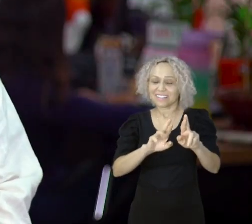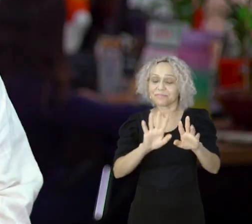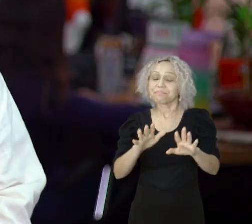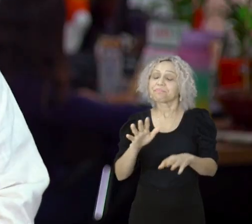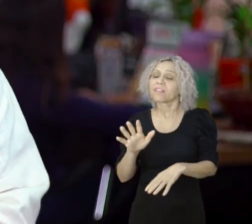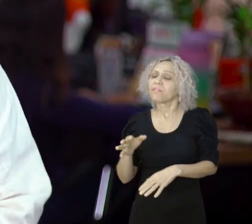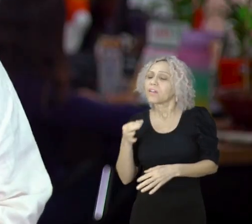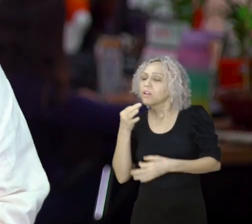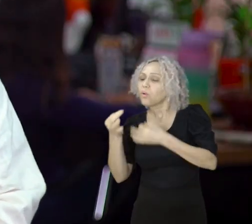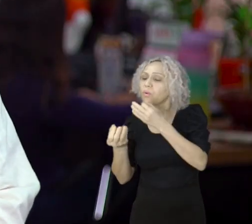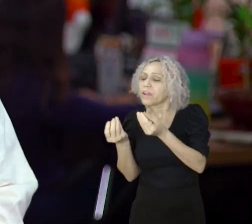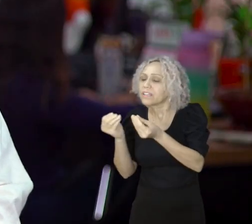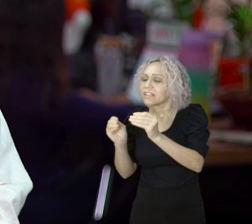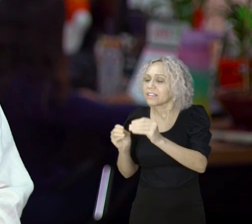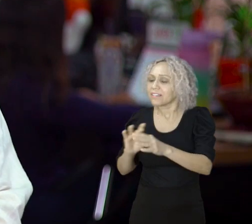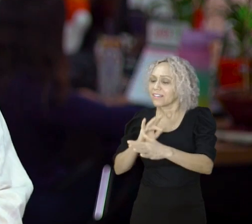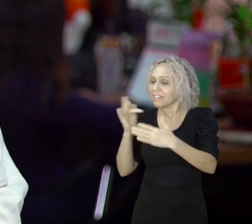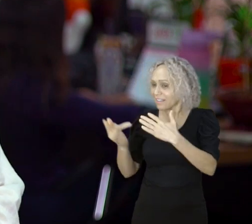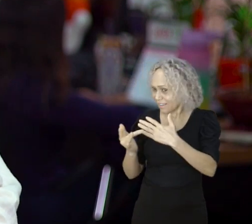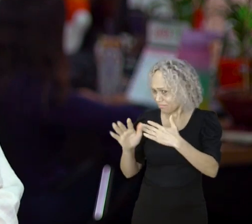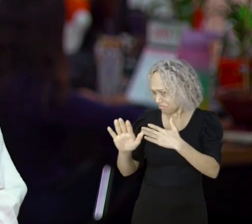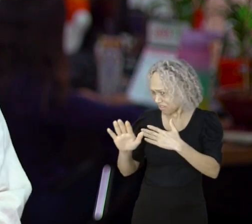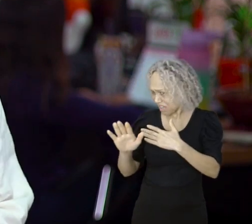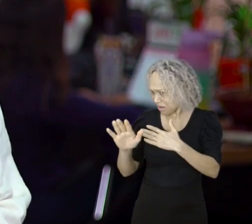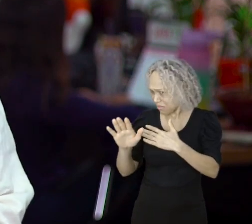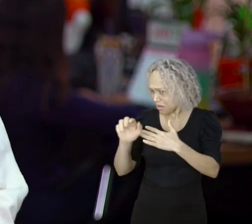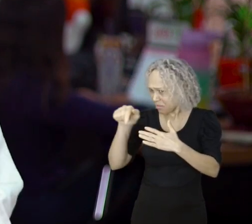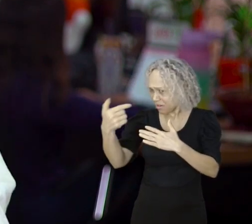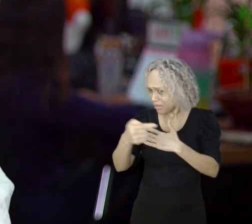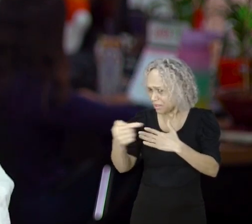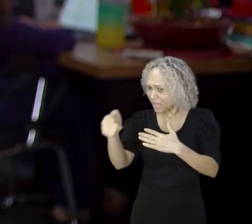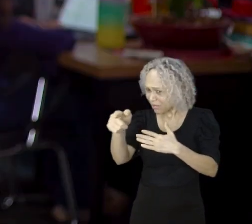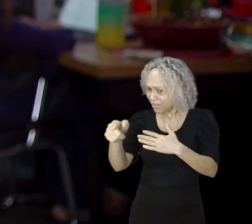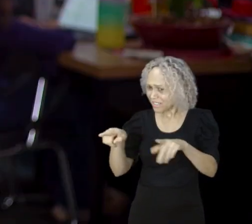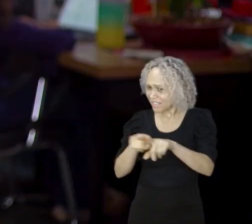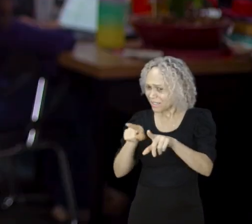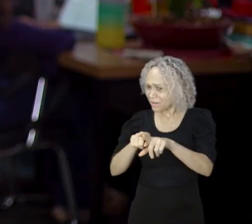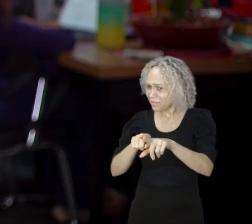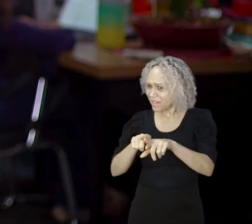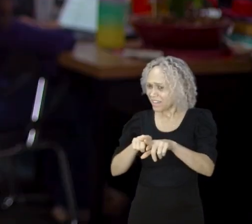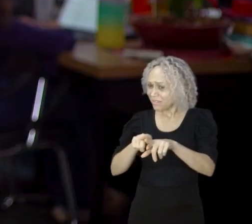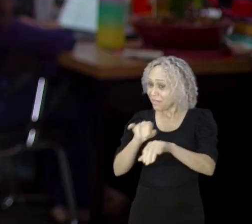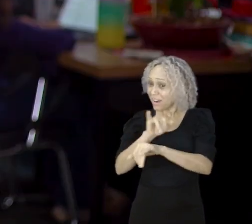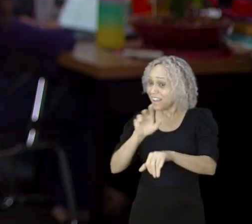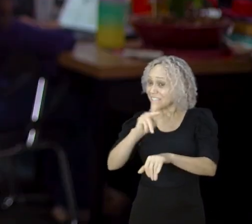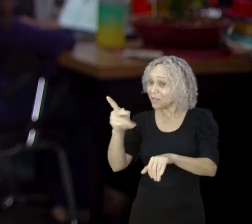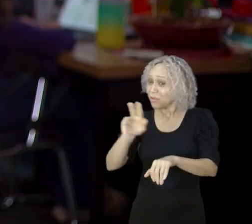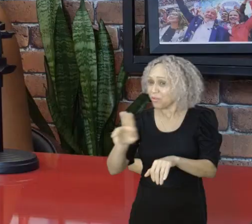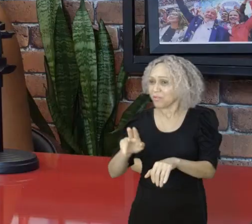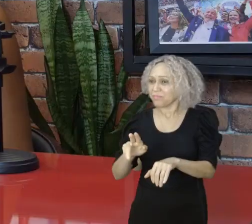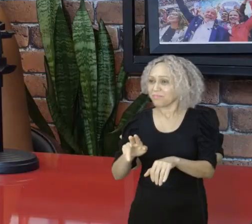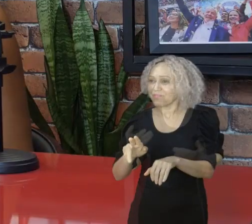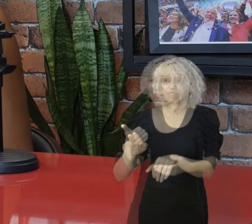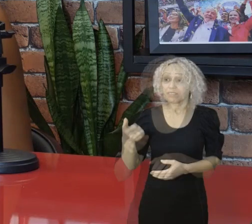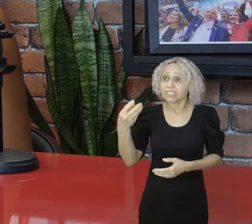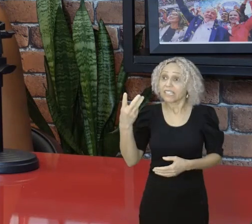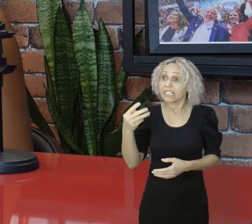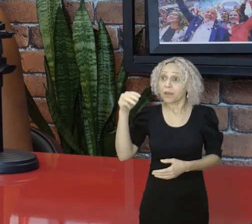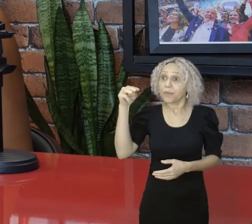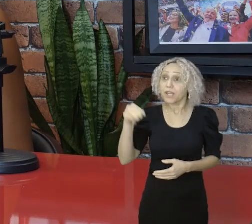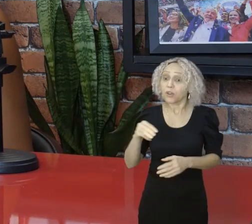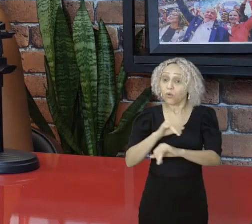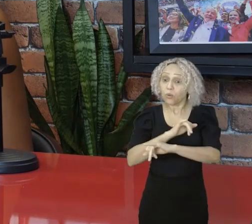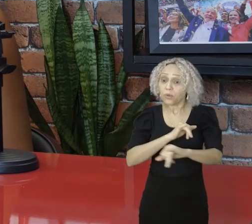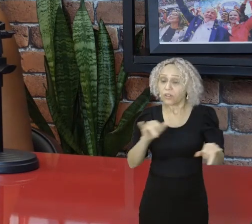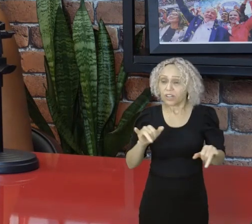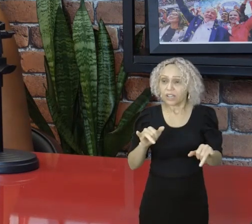nas nossas redes e quem sabe semana que vem você também não vira notícia por aqui. Bom final de semana, companheirada! E esse foi mais um